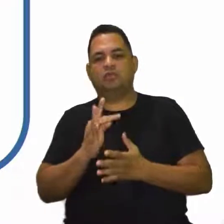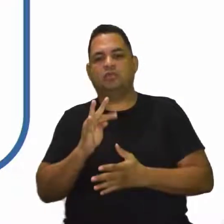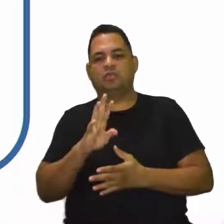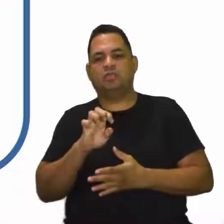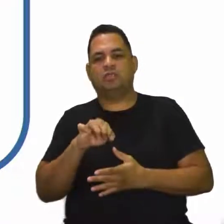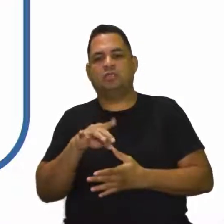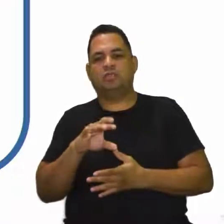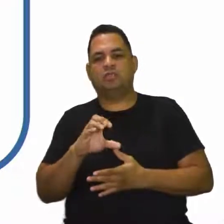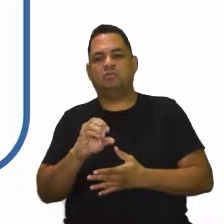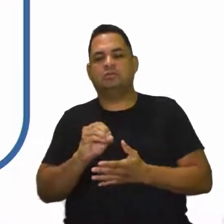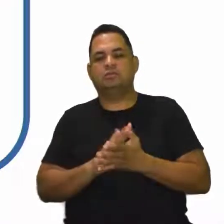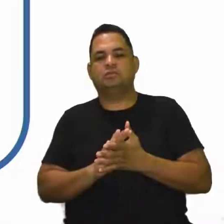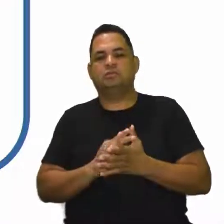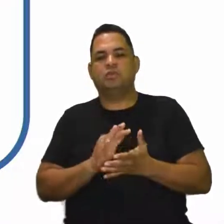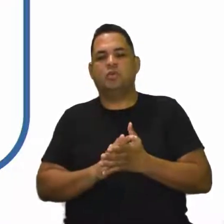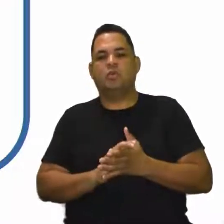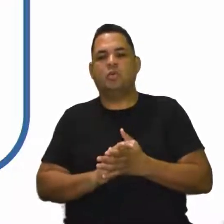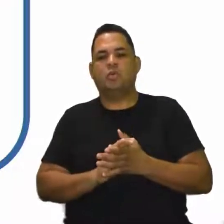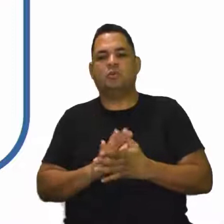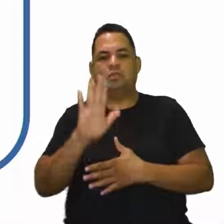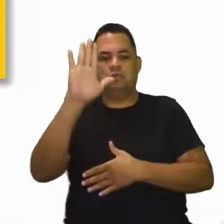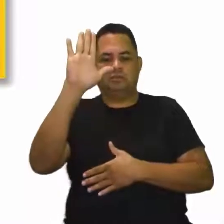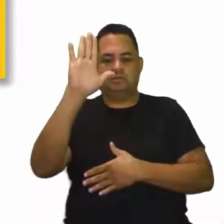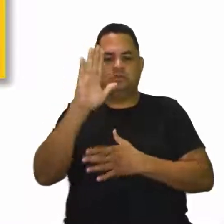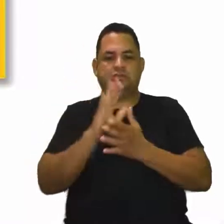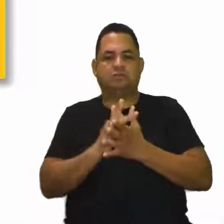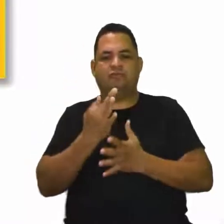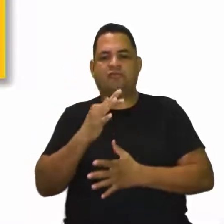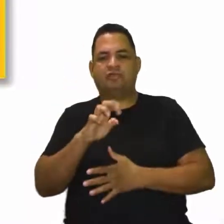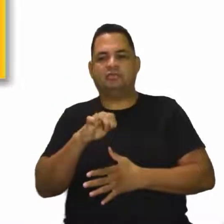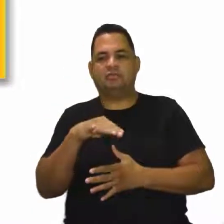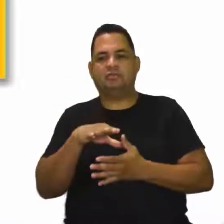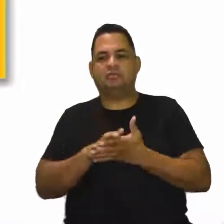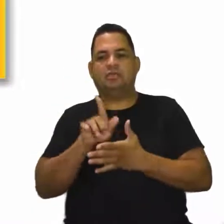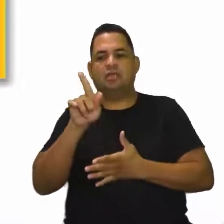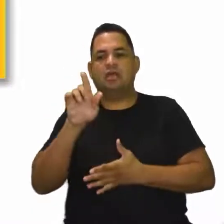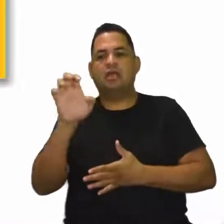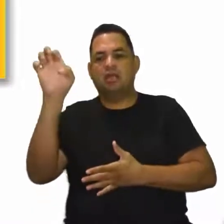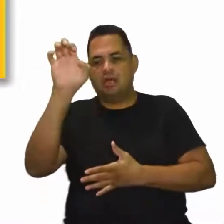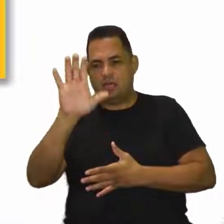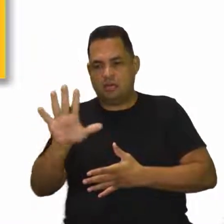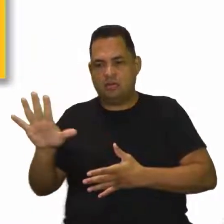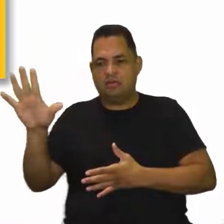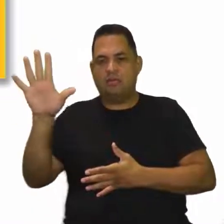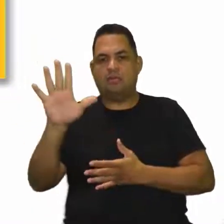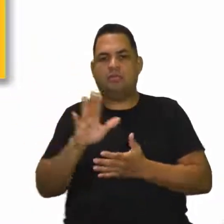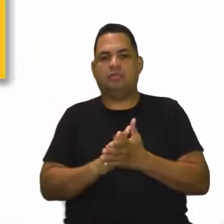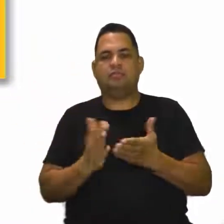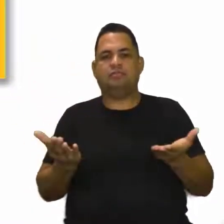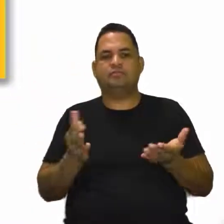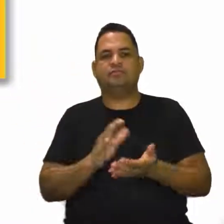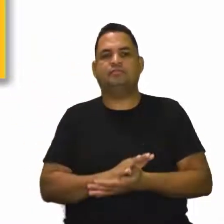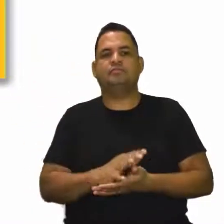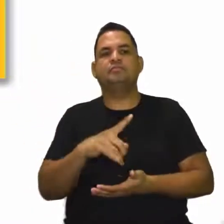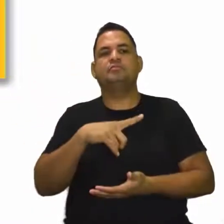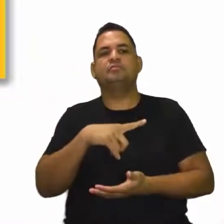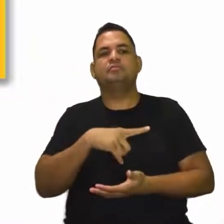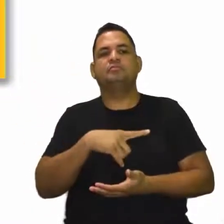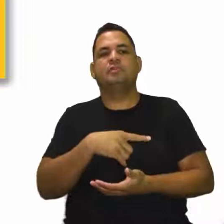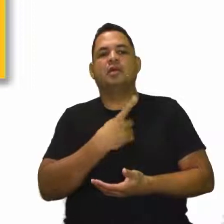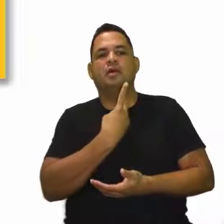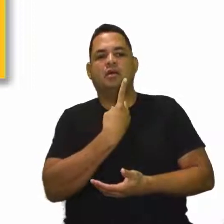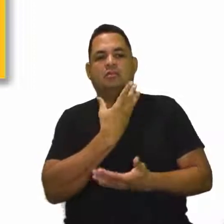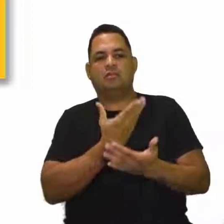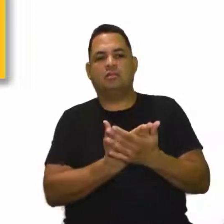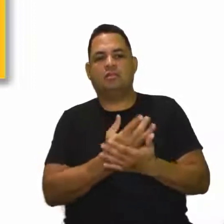o fascismo, o nazismo na Europa. Para a aula de hoje, aluno, olha que bacana, nós veremos a aula